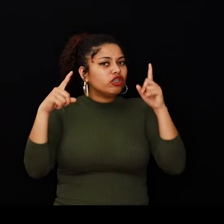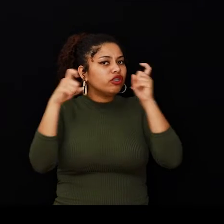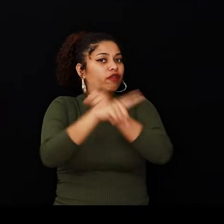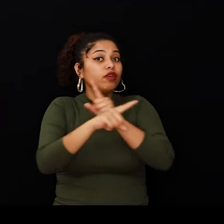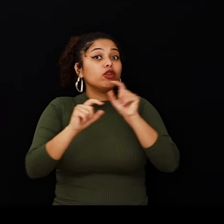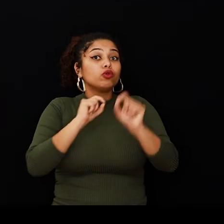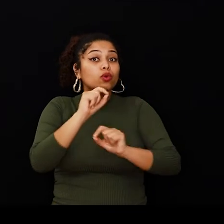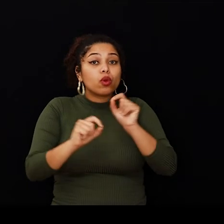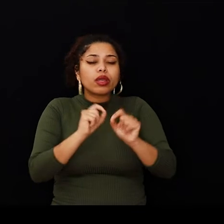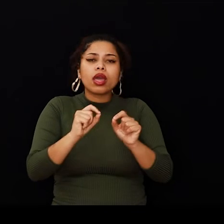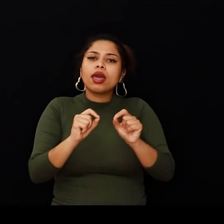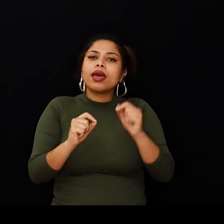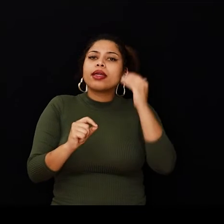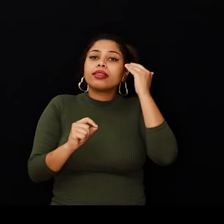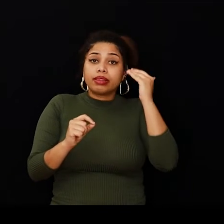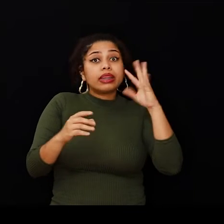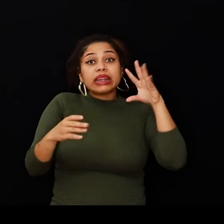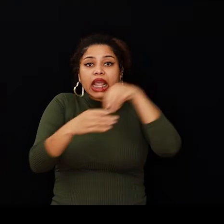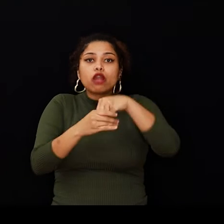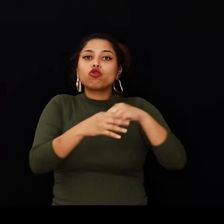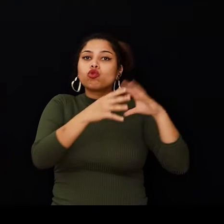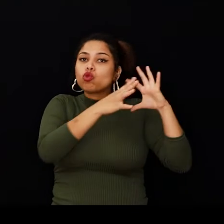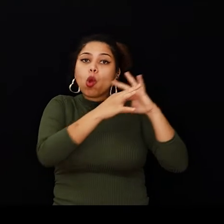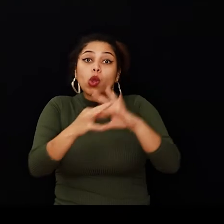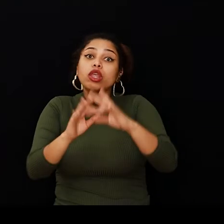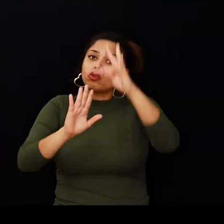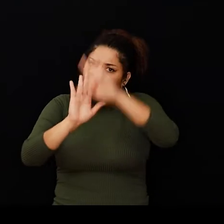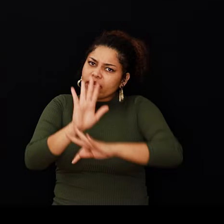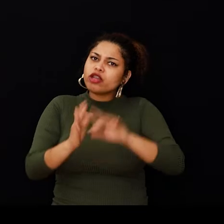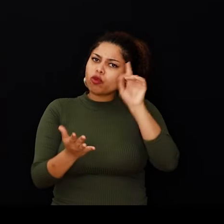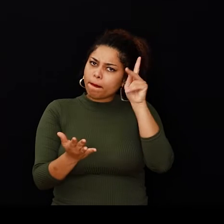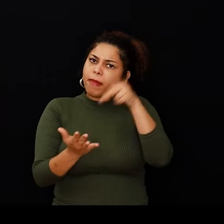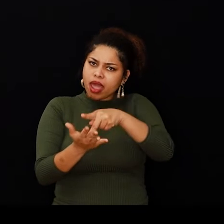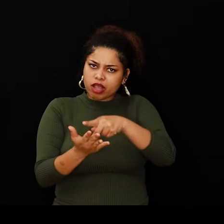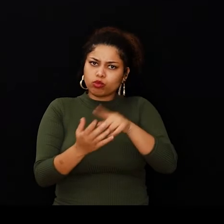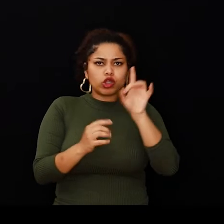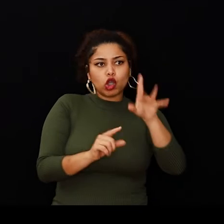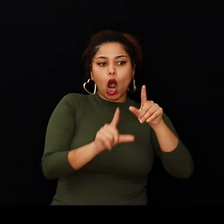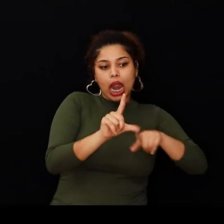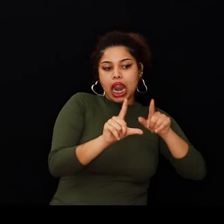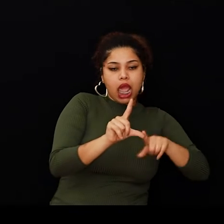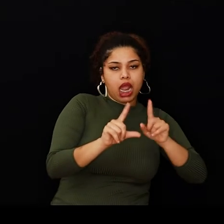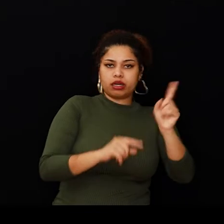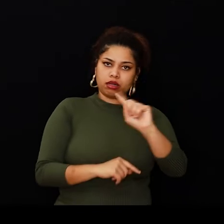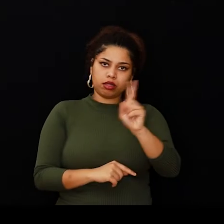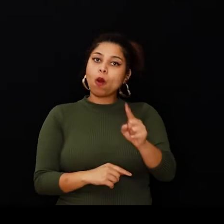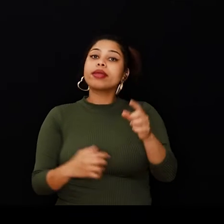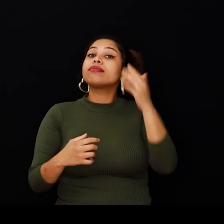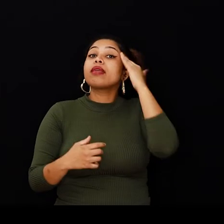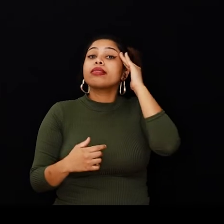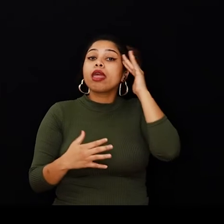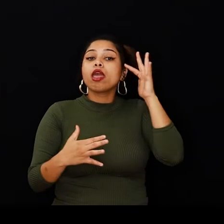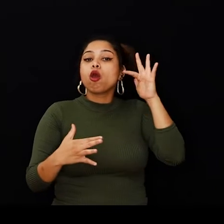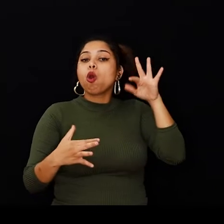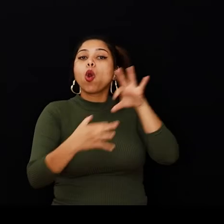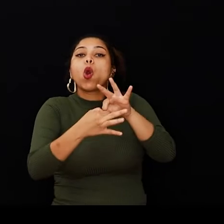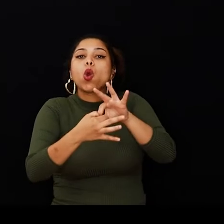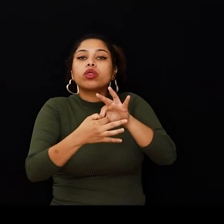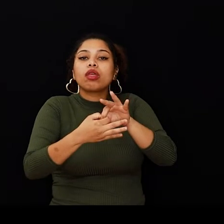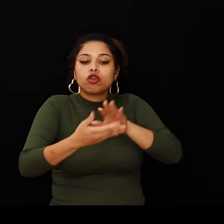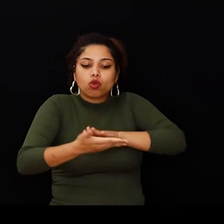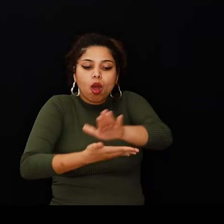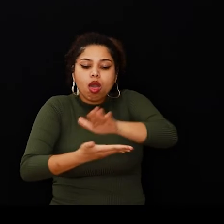nível do estabelecimento de texto mesmo, aí já pensando mais no contexto editorial, né? Então,